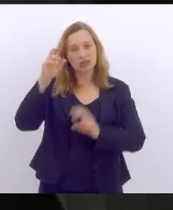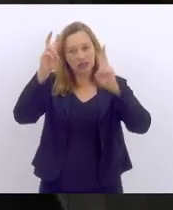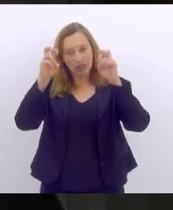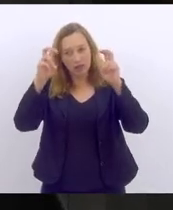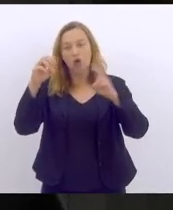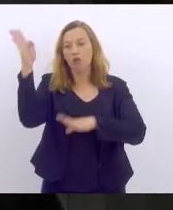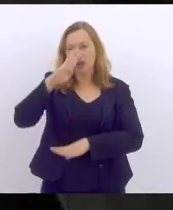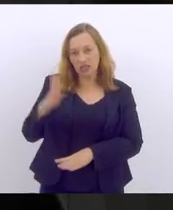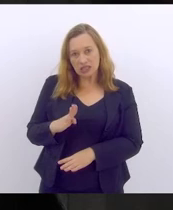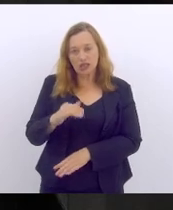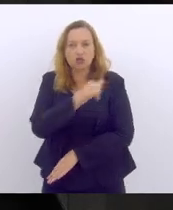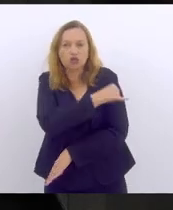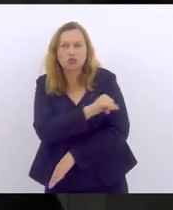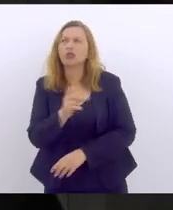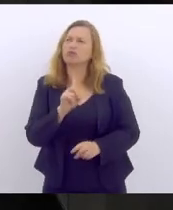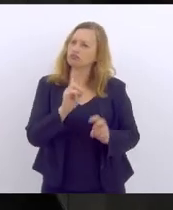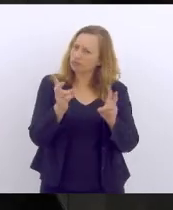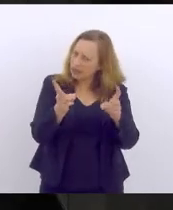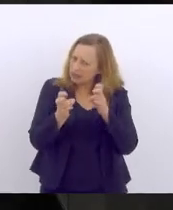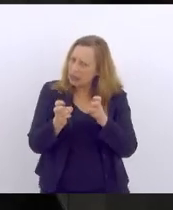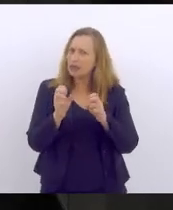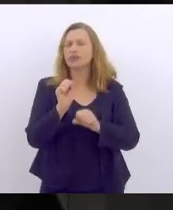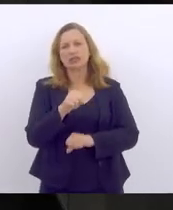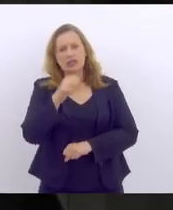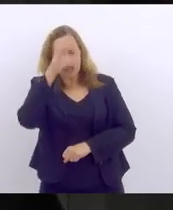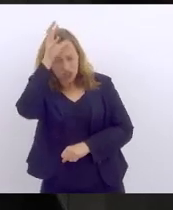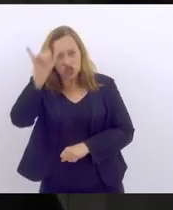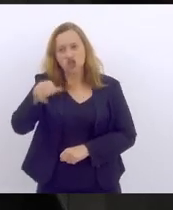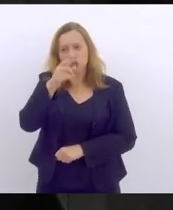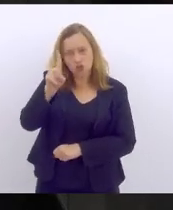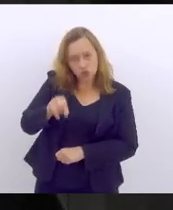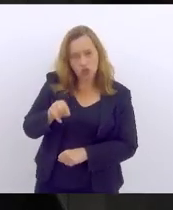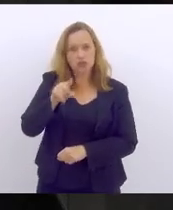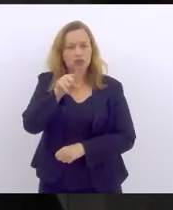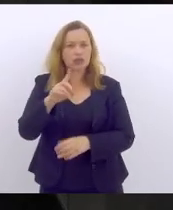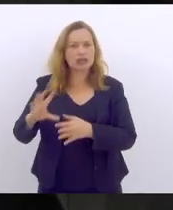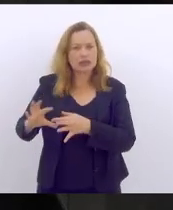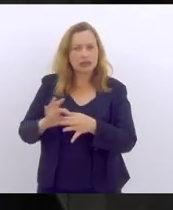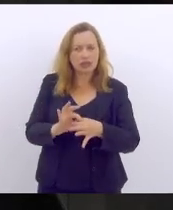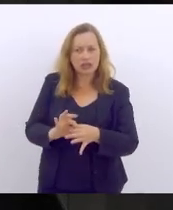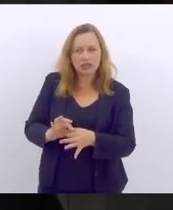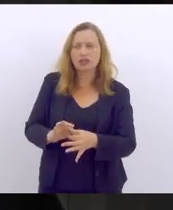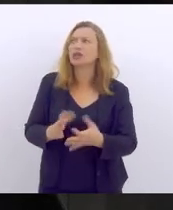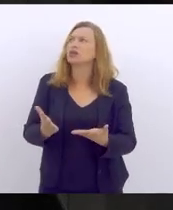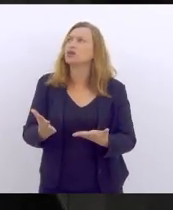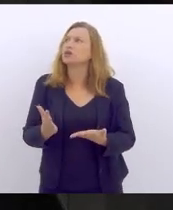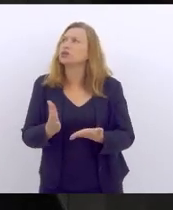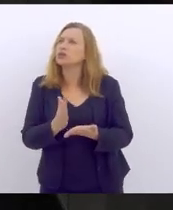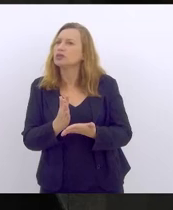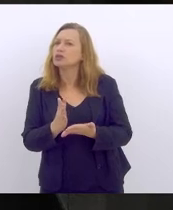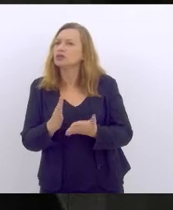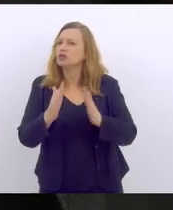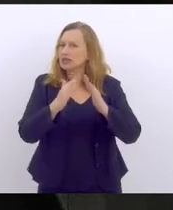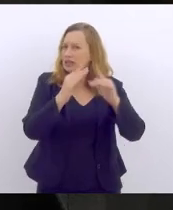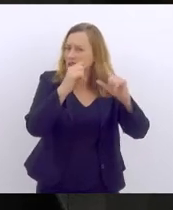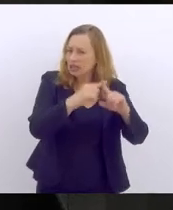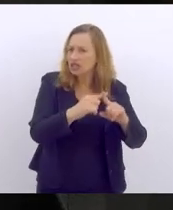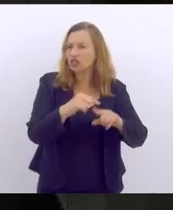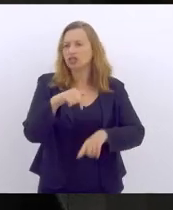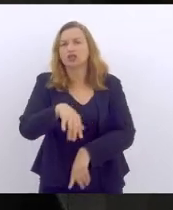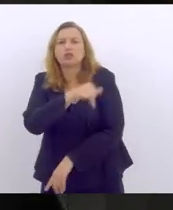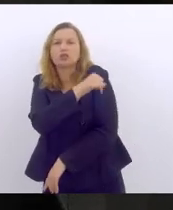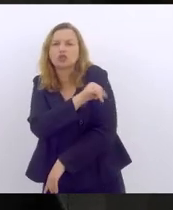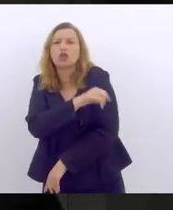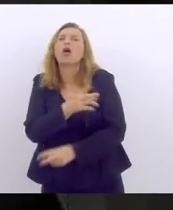Janeiro claro que a gente percebe te ajuda vossa excelência tem ligações para uma determinada igreja no Rio de